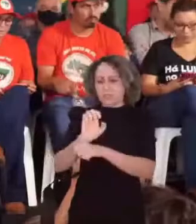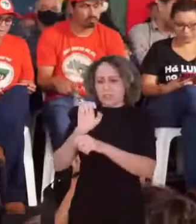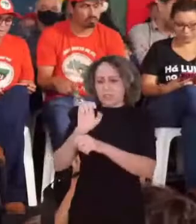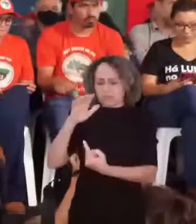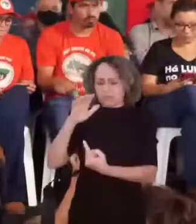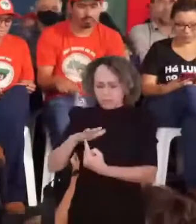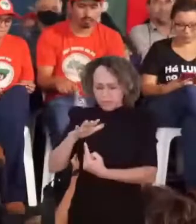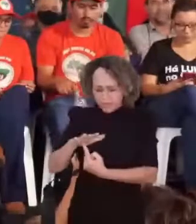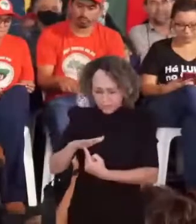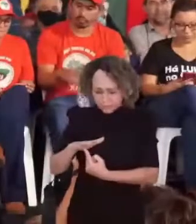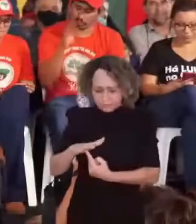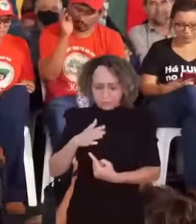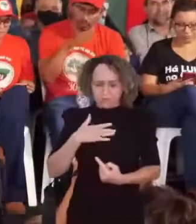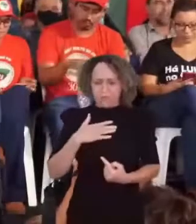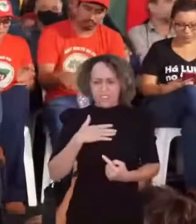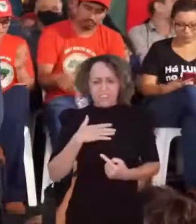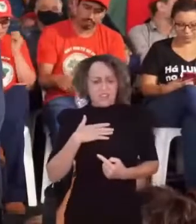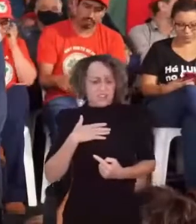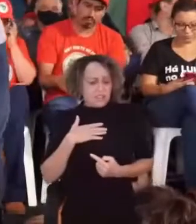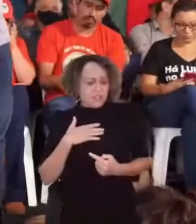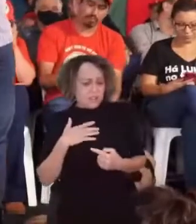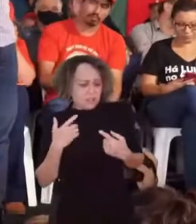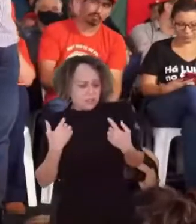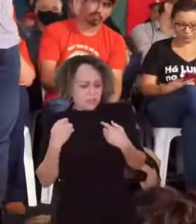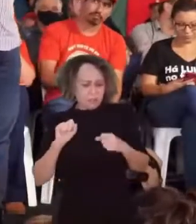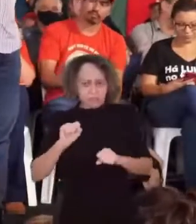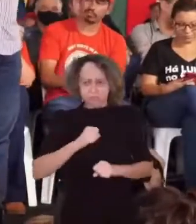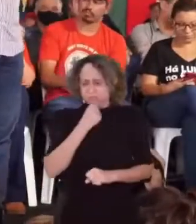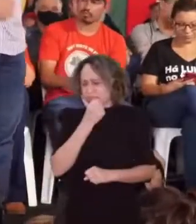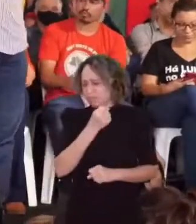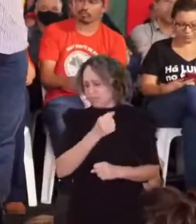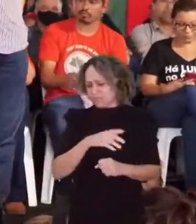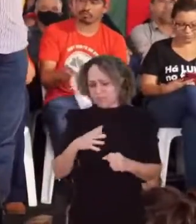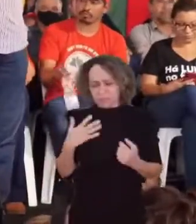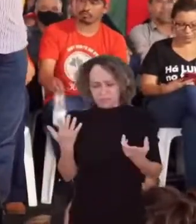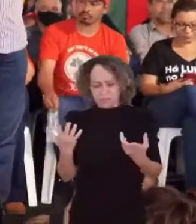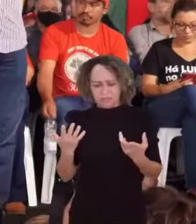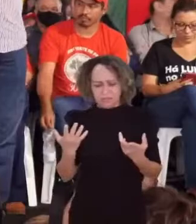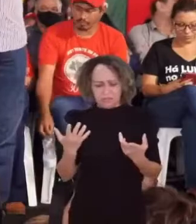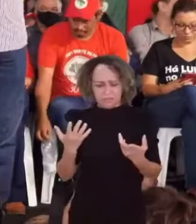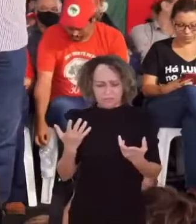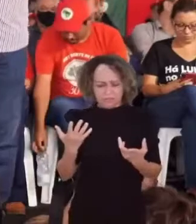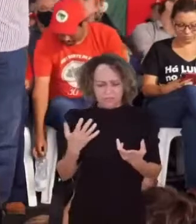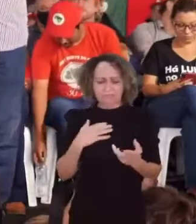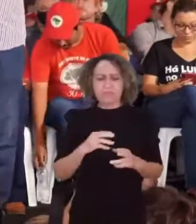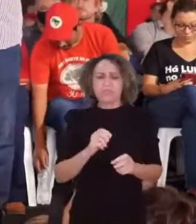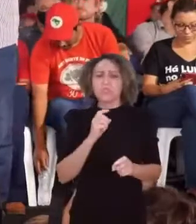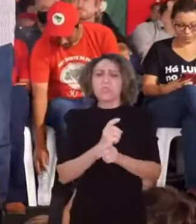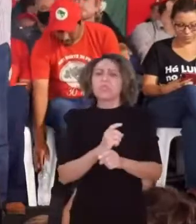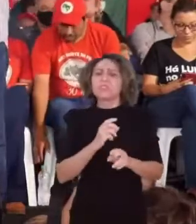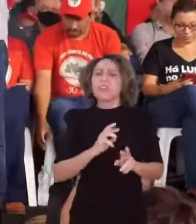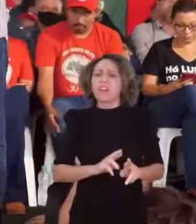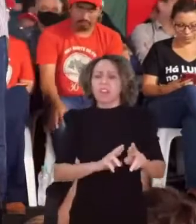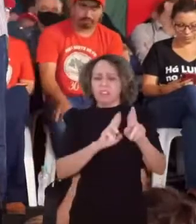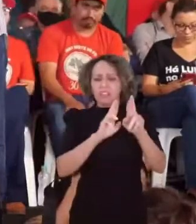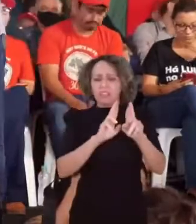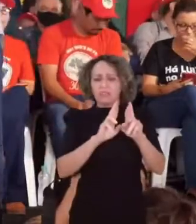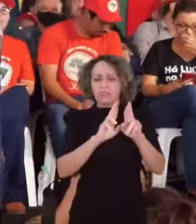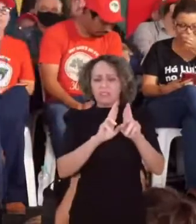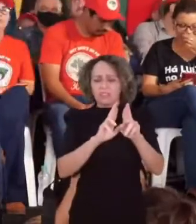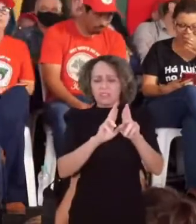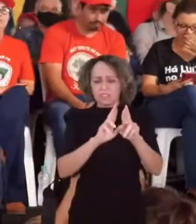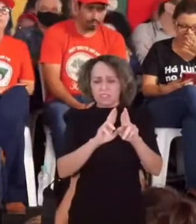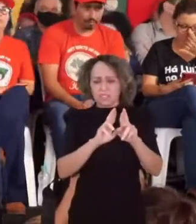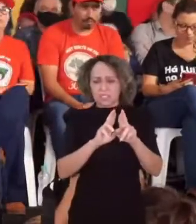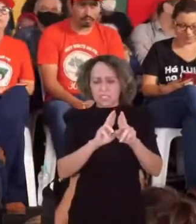de vocês. E a minha indignação encontra esperança na formulação do